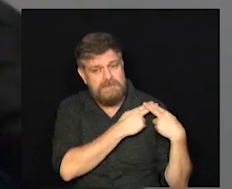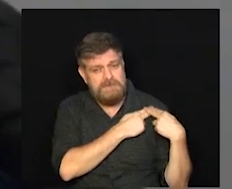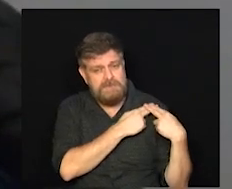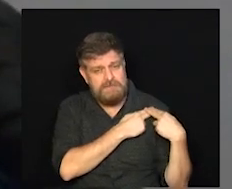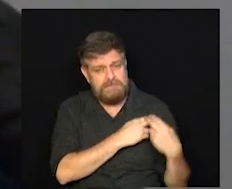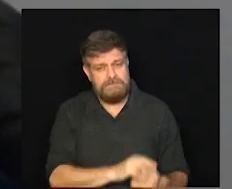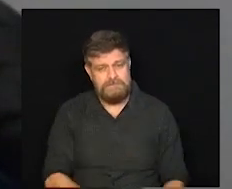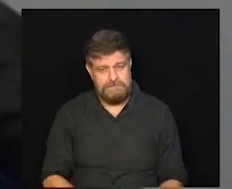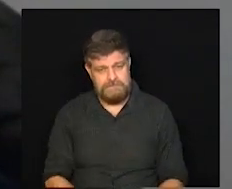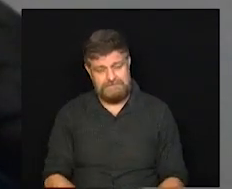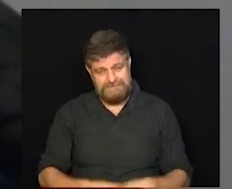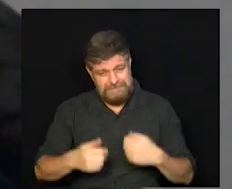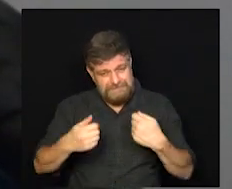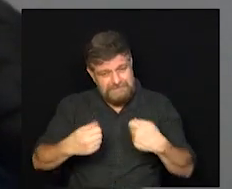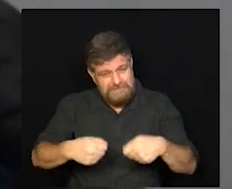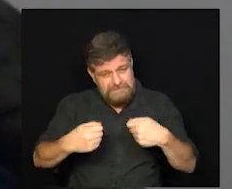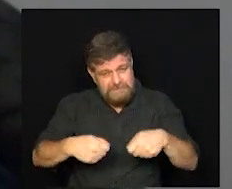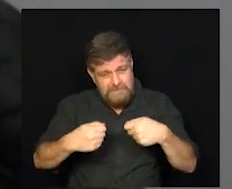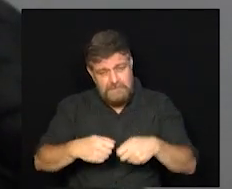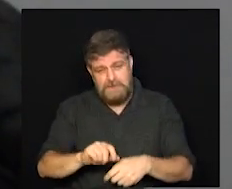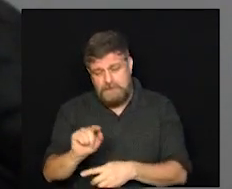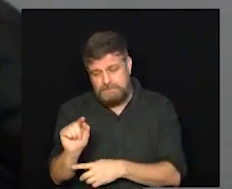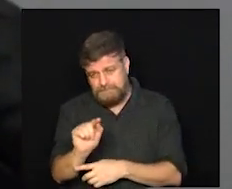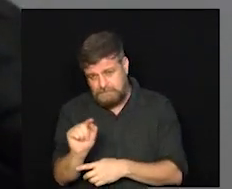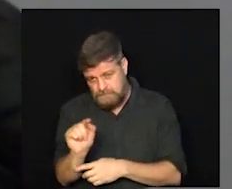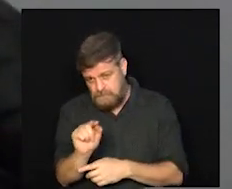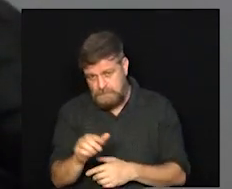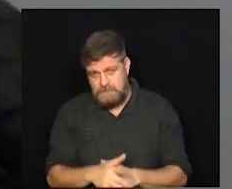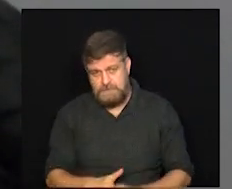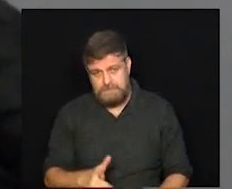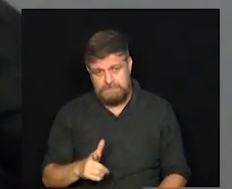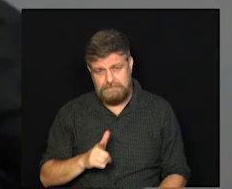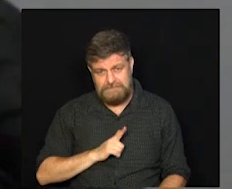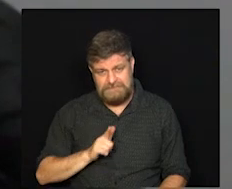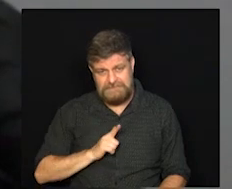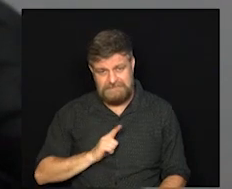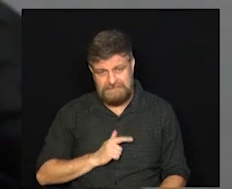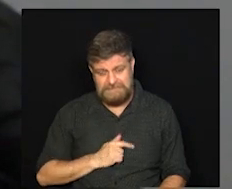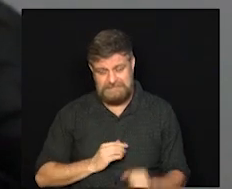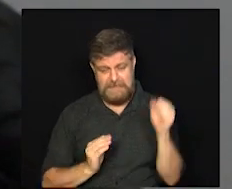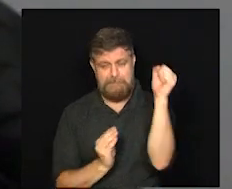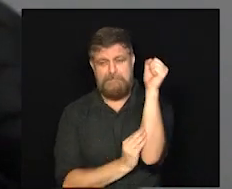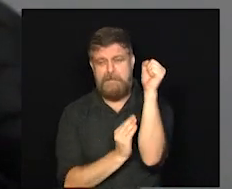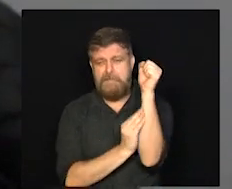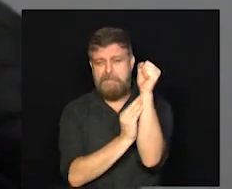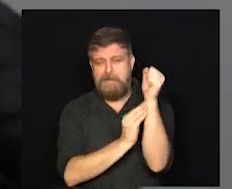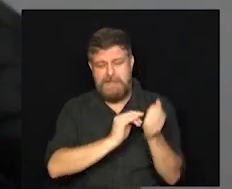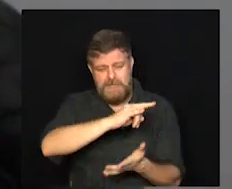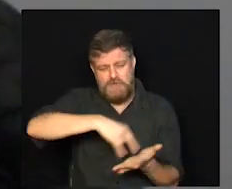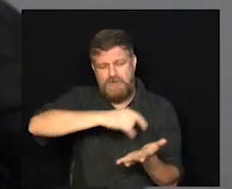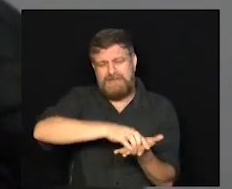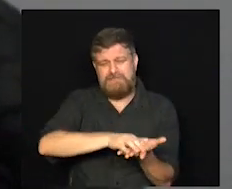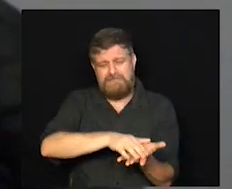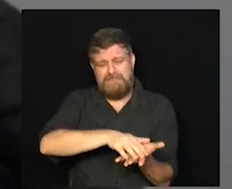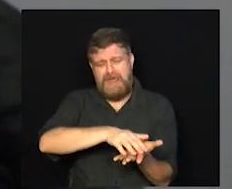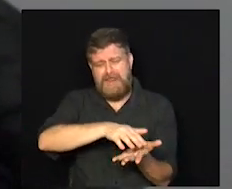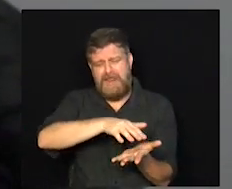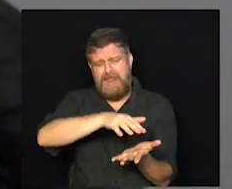ele tem a necessidade de ser um pouco mais burocratizado, né? Até porque